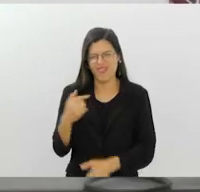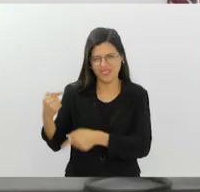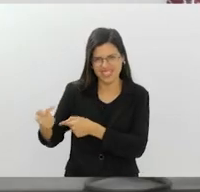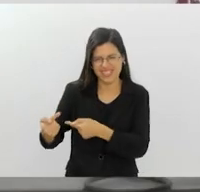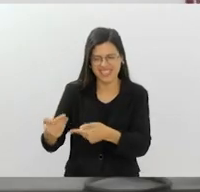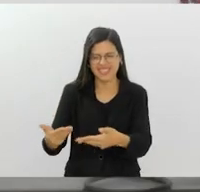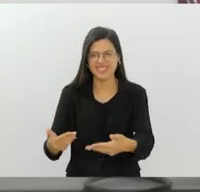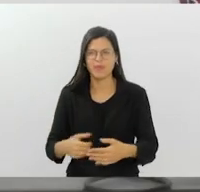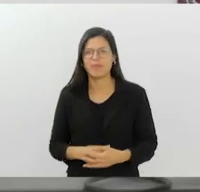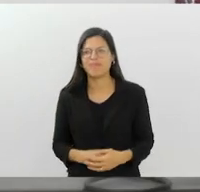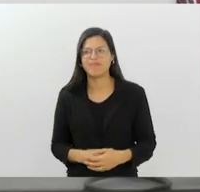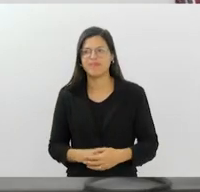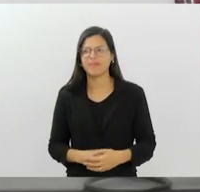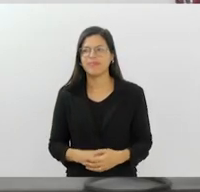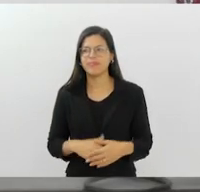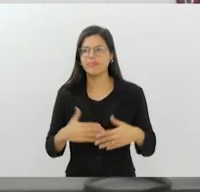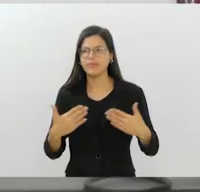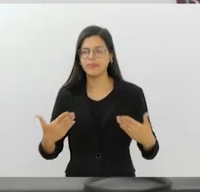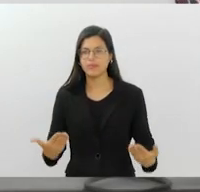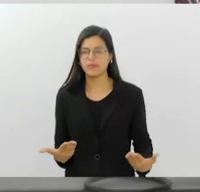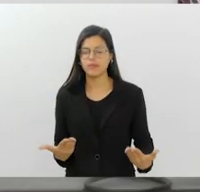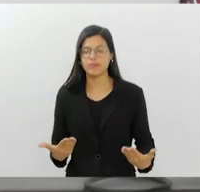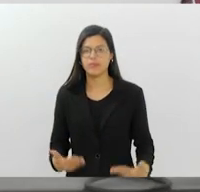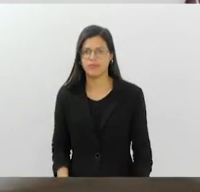bem então eh